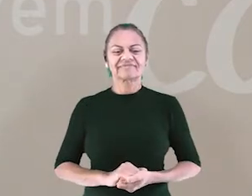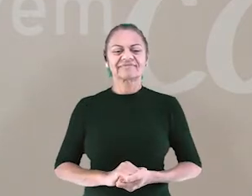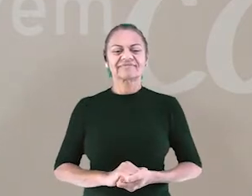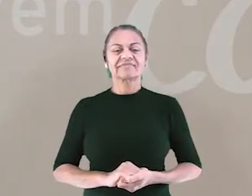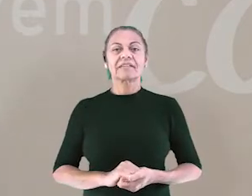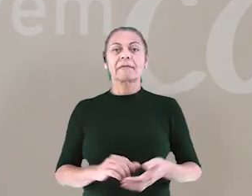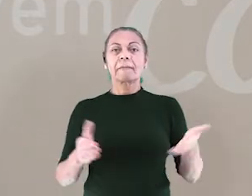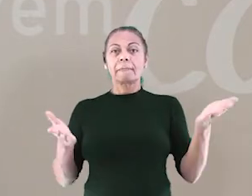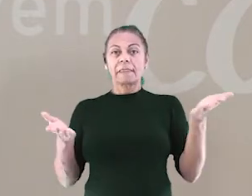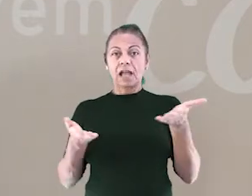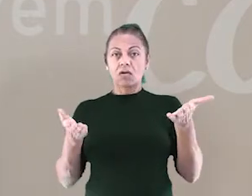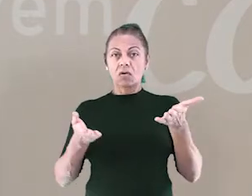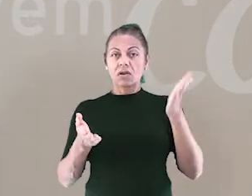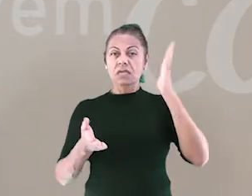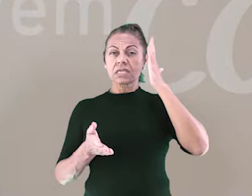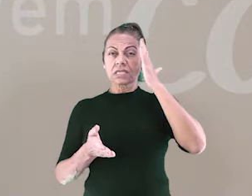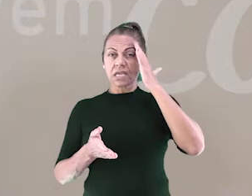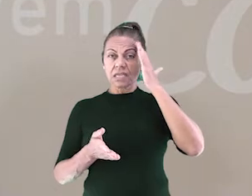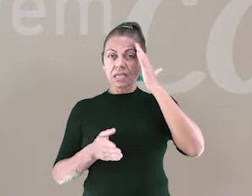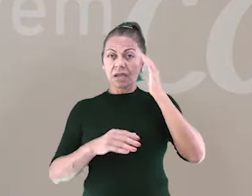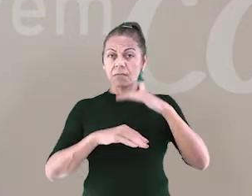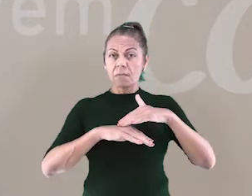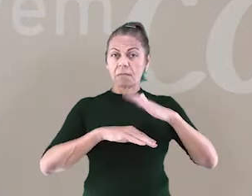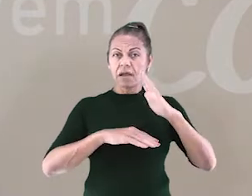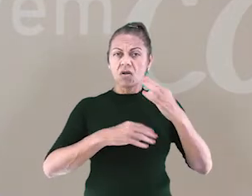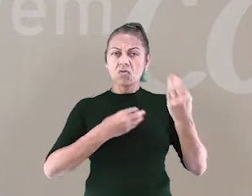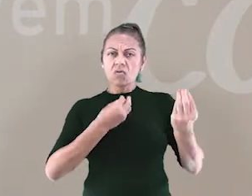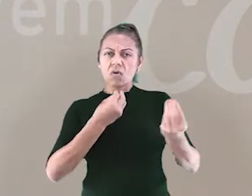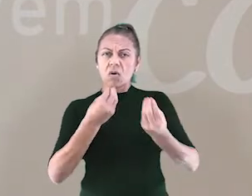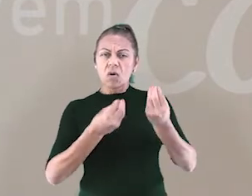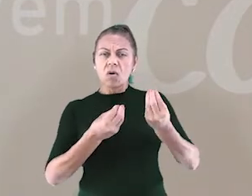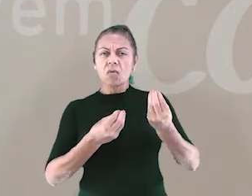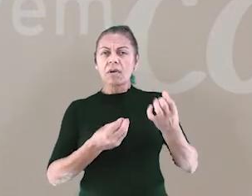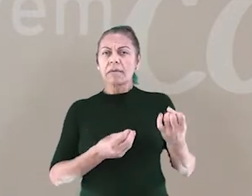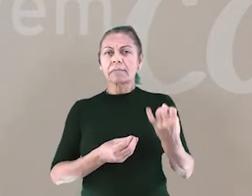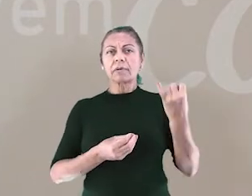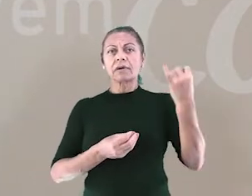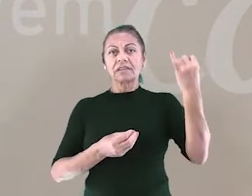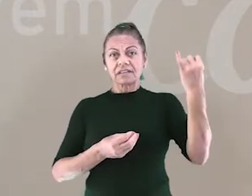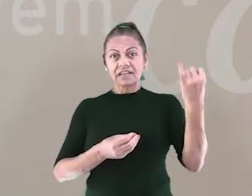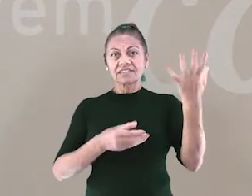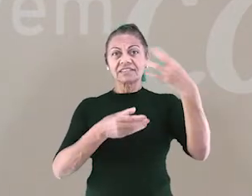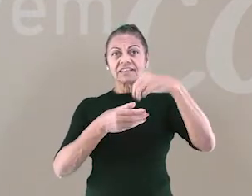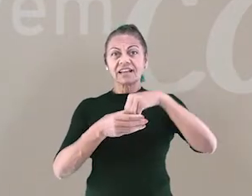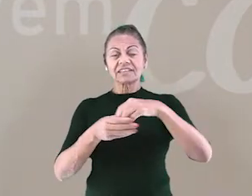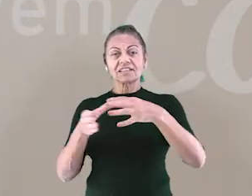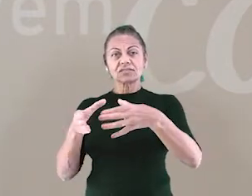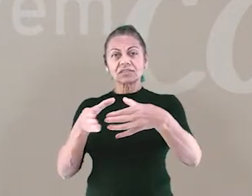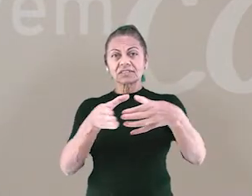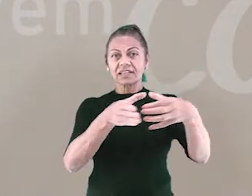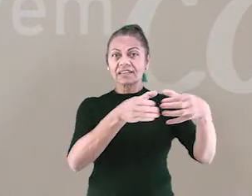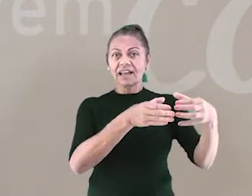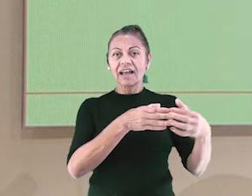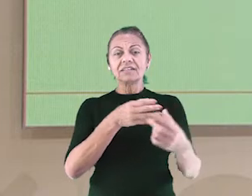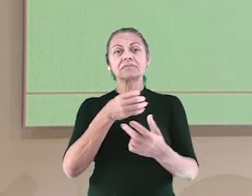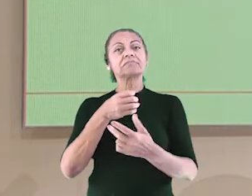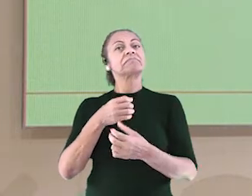ajuda para seu responsável e confirmar sua presença. Aponte a câmera do seu celular para o QR Code que fica ao lado da